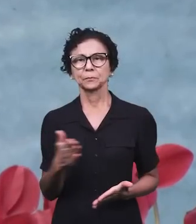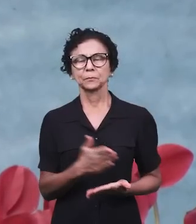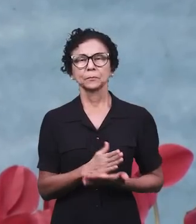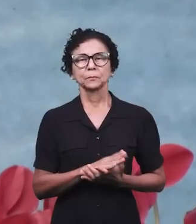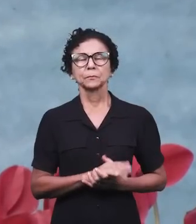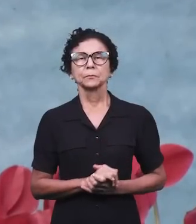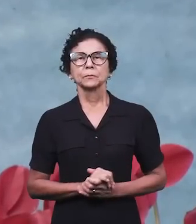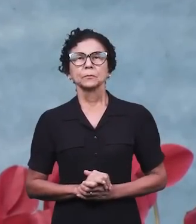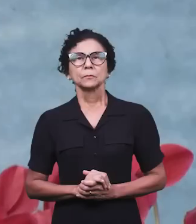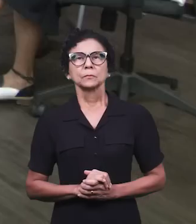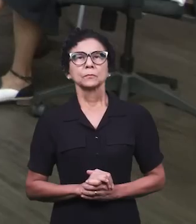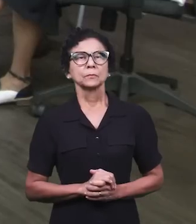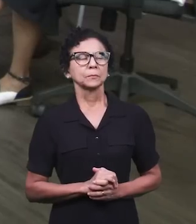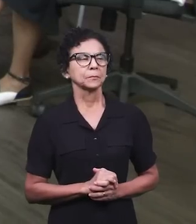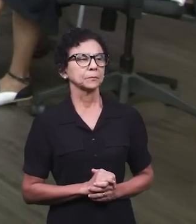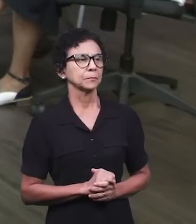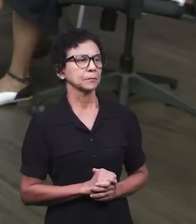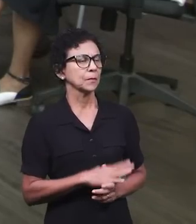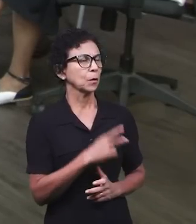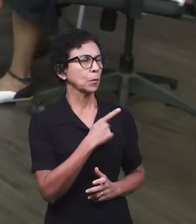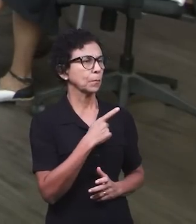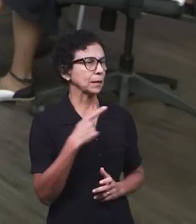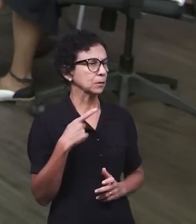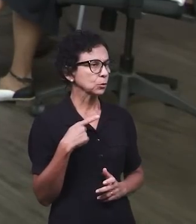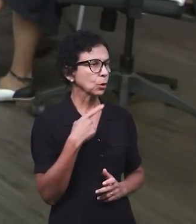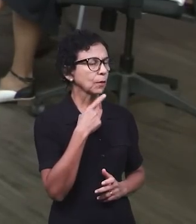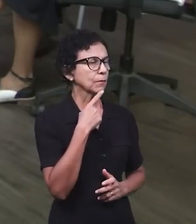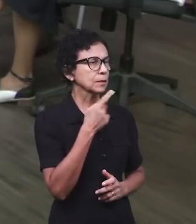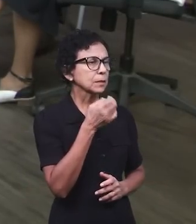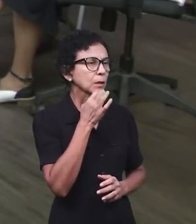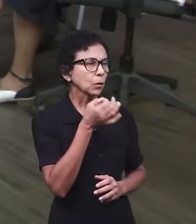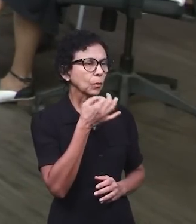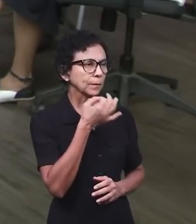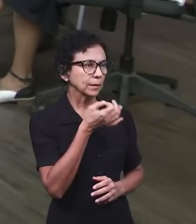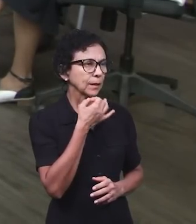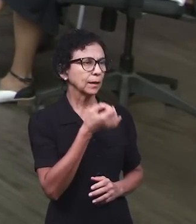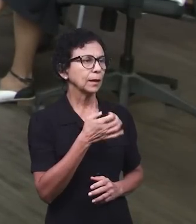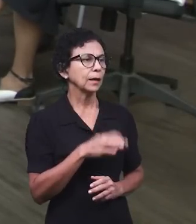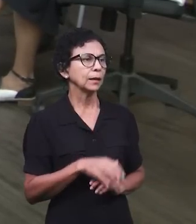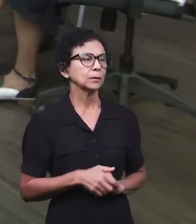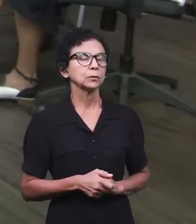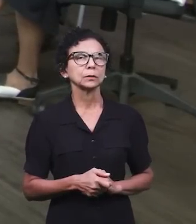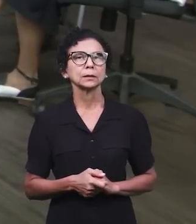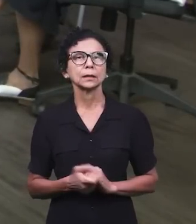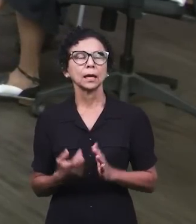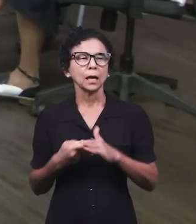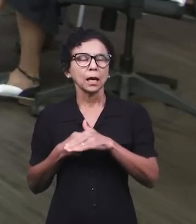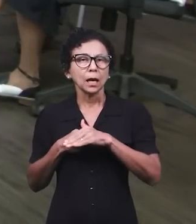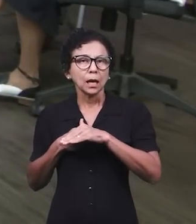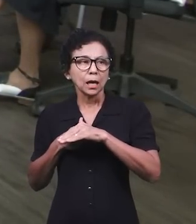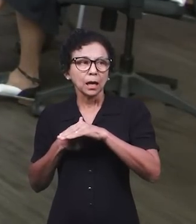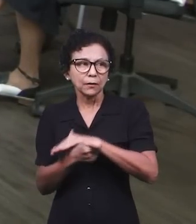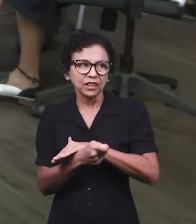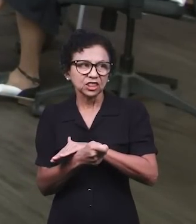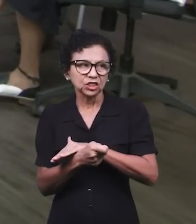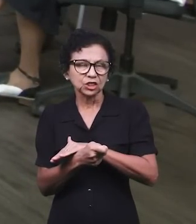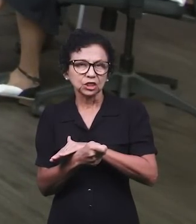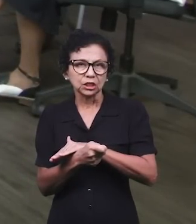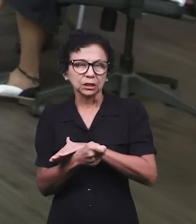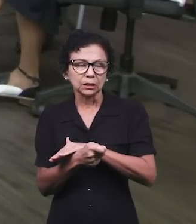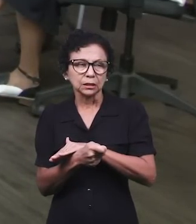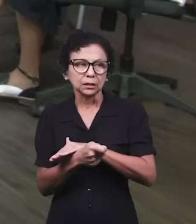Júlio, você quer fazer um comentário? Há um aspecto que ele levantou aqui, que é de investimento em cursos